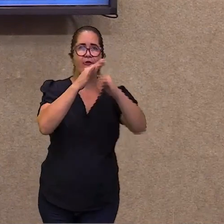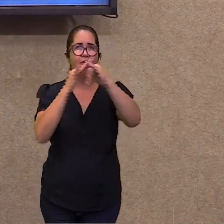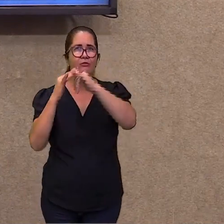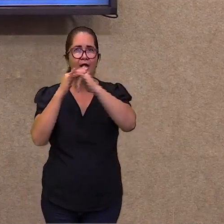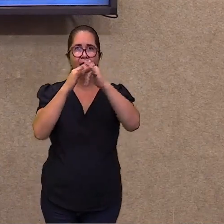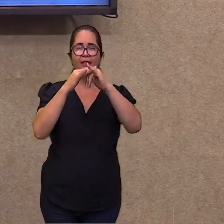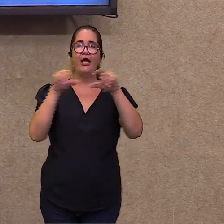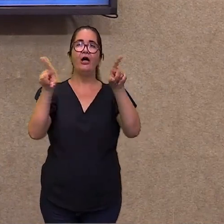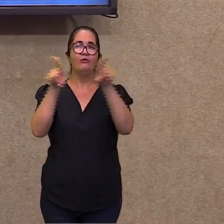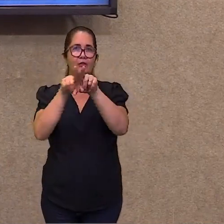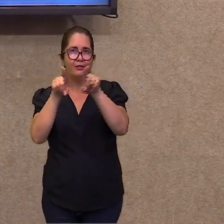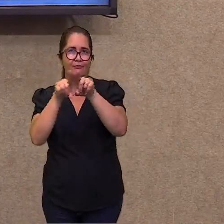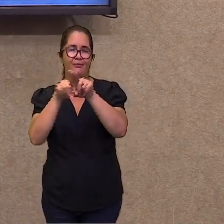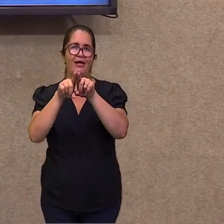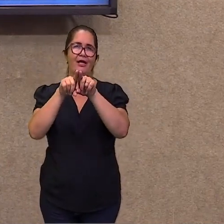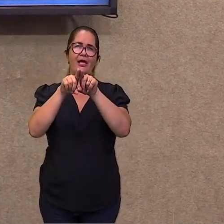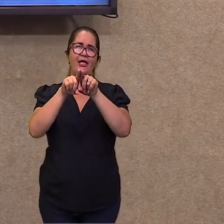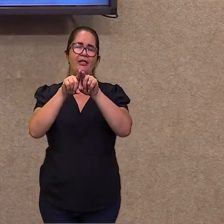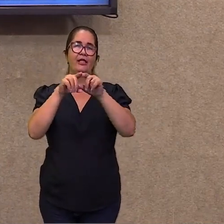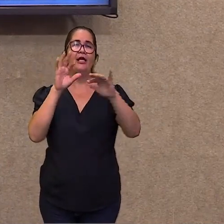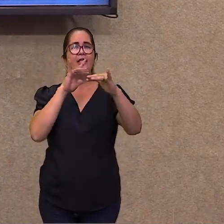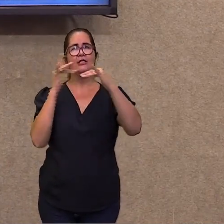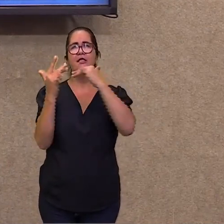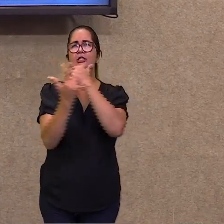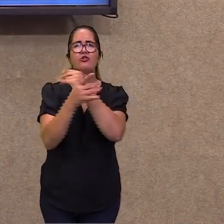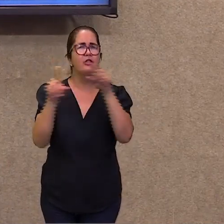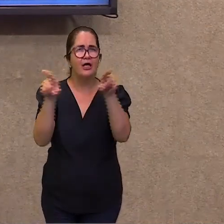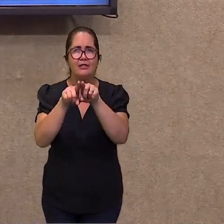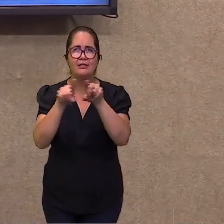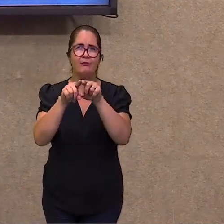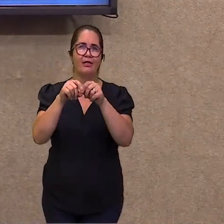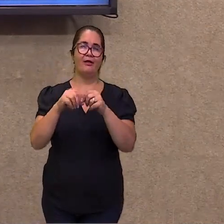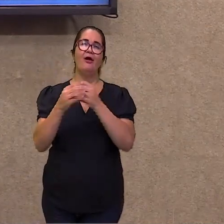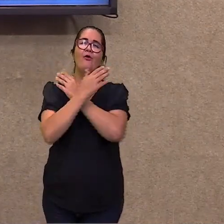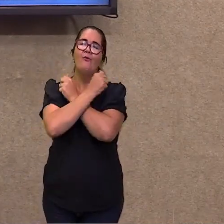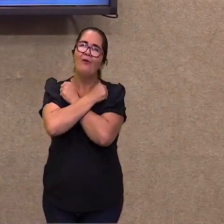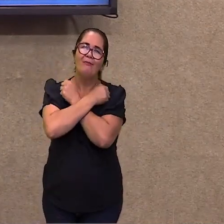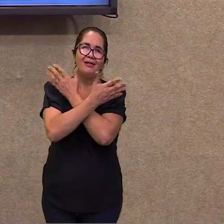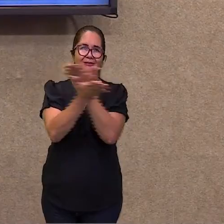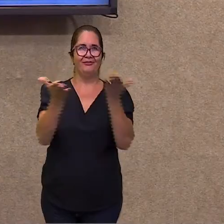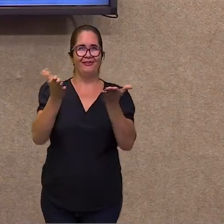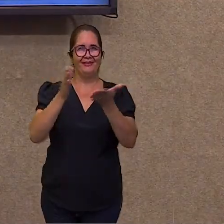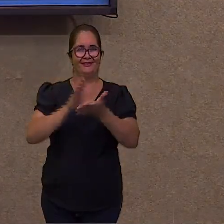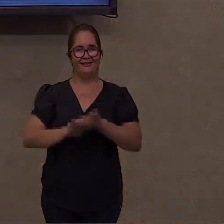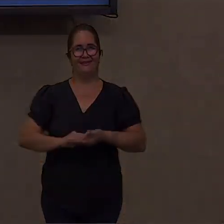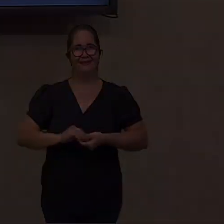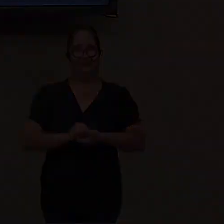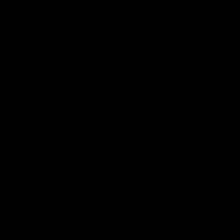nossas plataformas, redes sociais SMED GV. Um abraço e até a próxima!